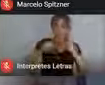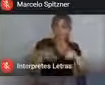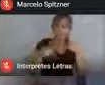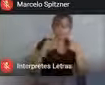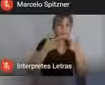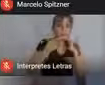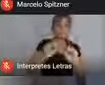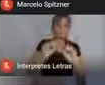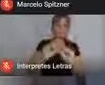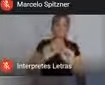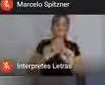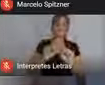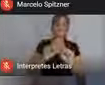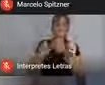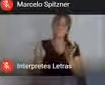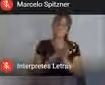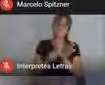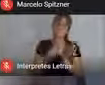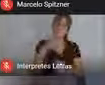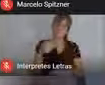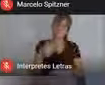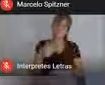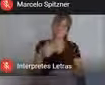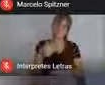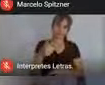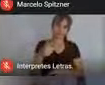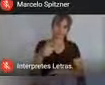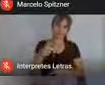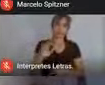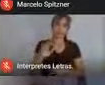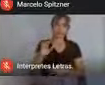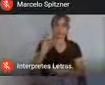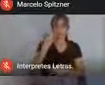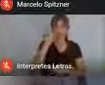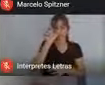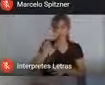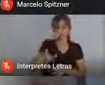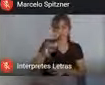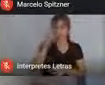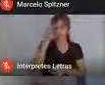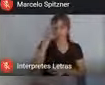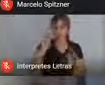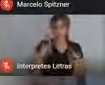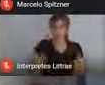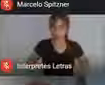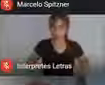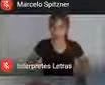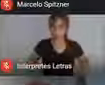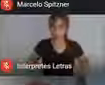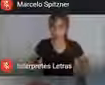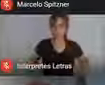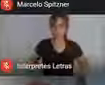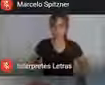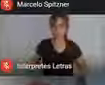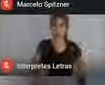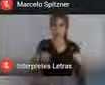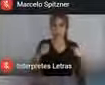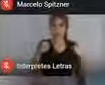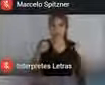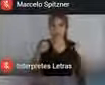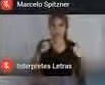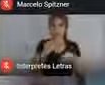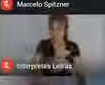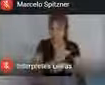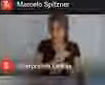Ela é um fenômeno da língua, né? E ela não é um ser humano ou um grupo que pode pará-la, né? Pode detê-la. Existe